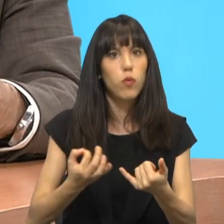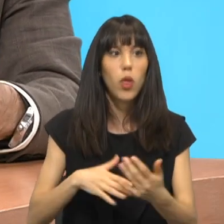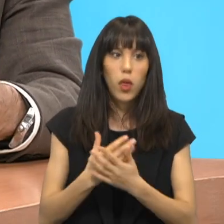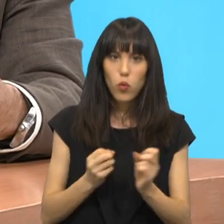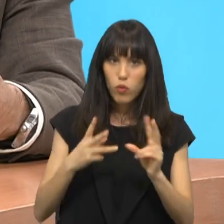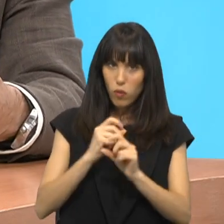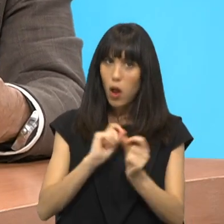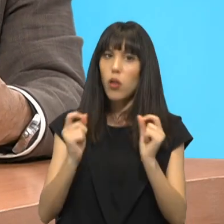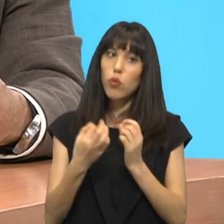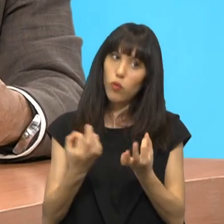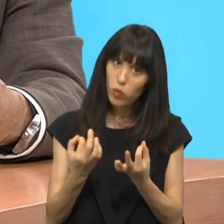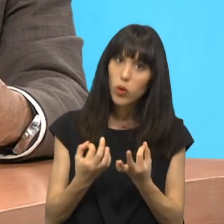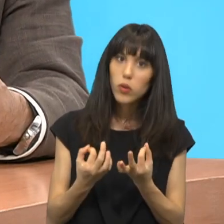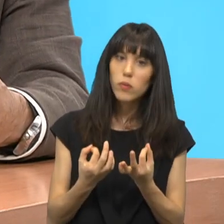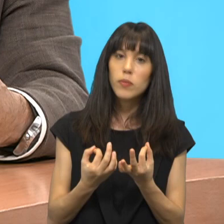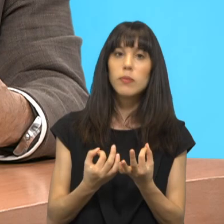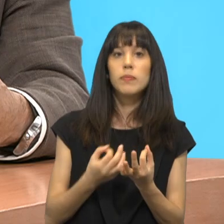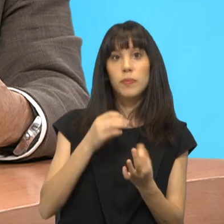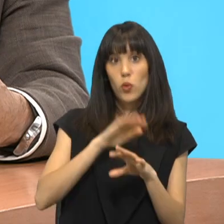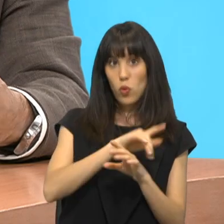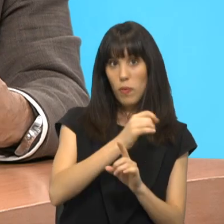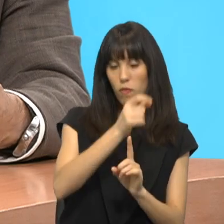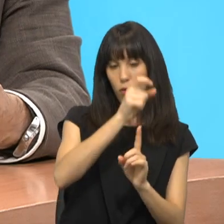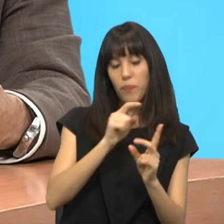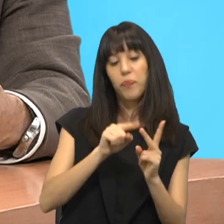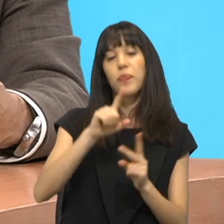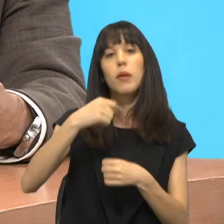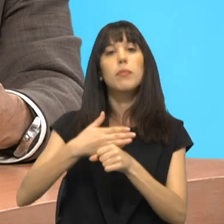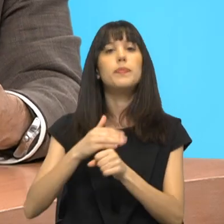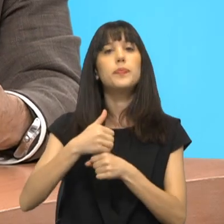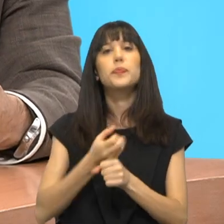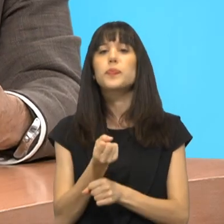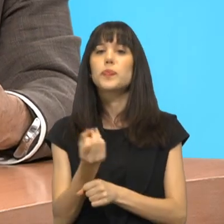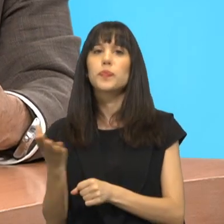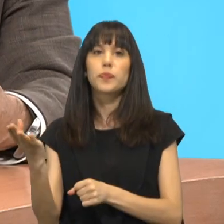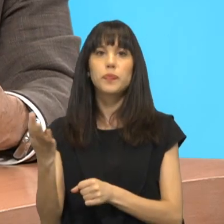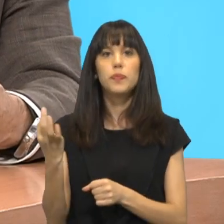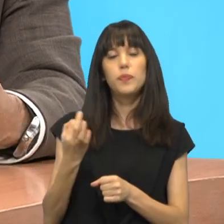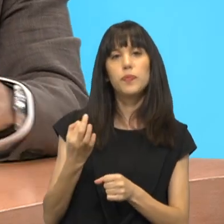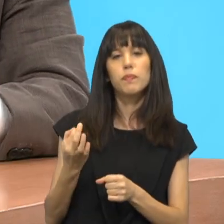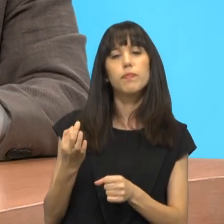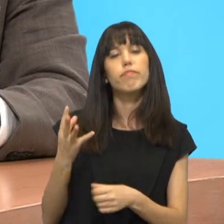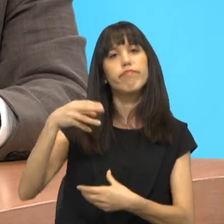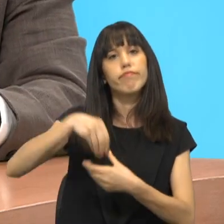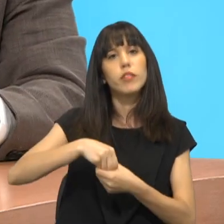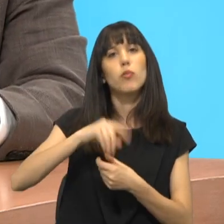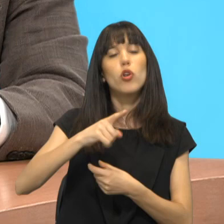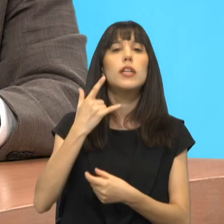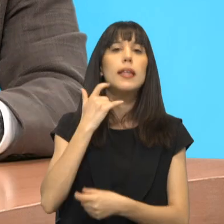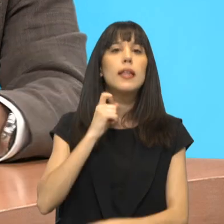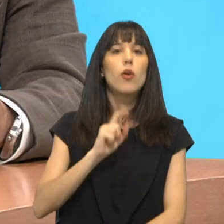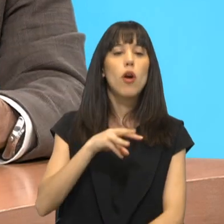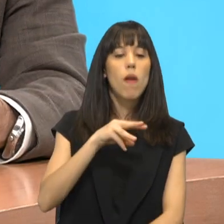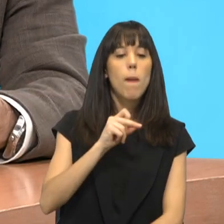renovado, digamos assim. Temos também os setores que se envolveram na procura com o marcelismo de uma